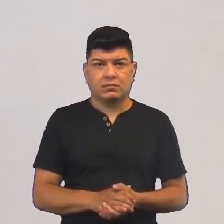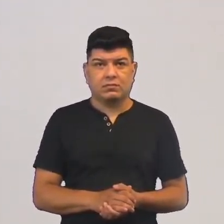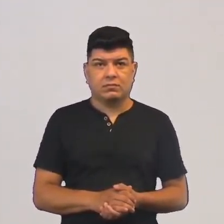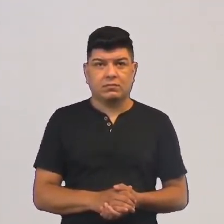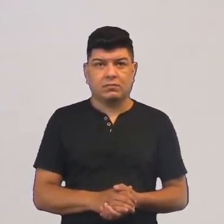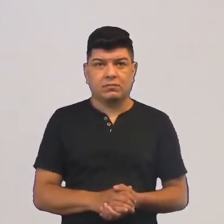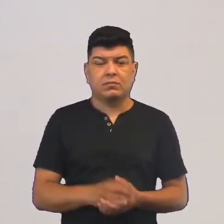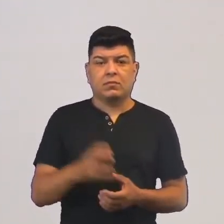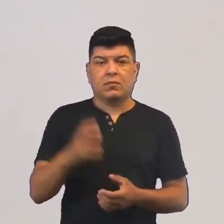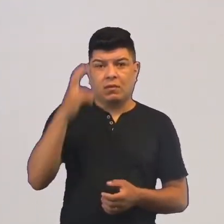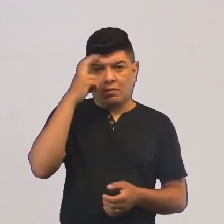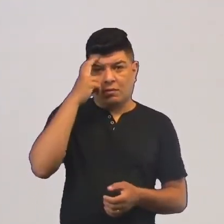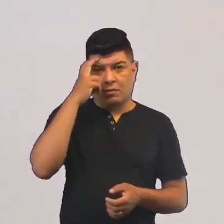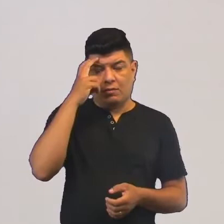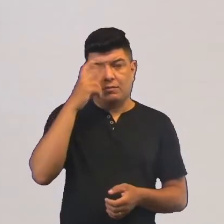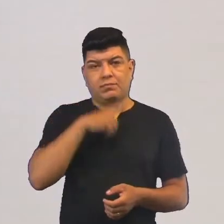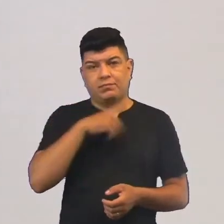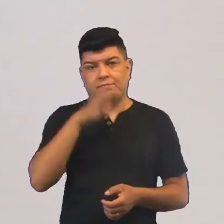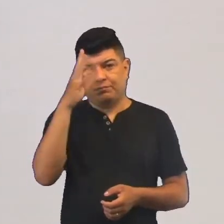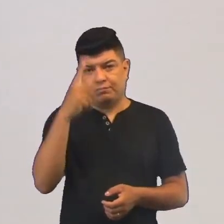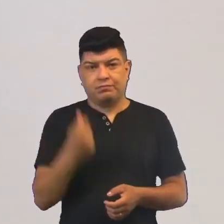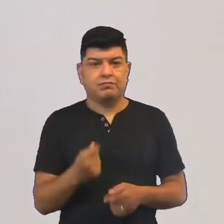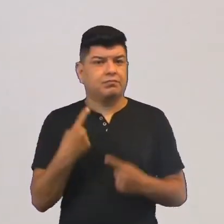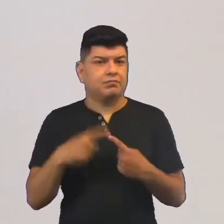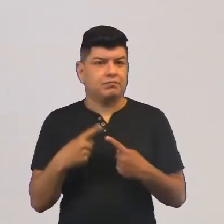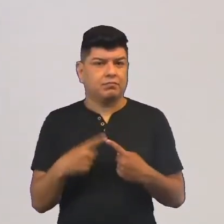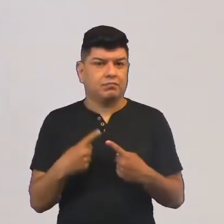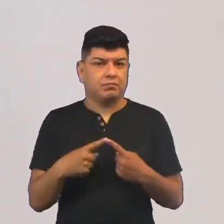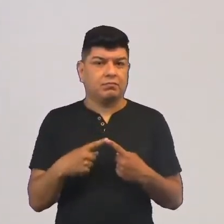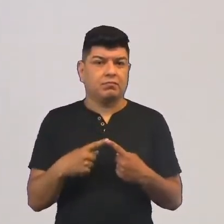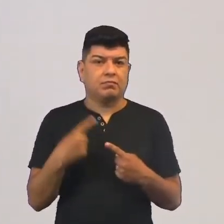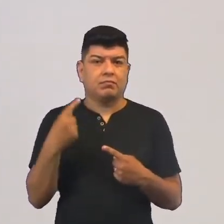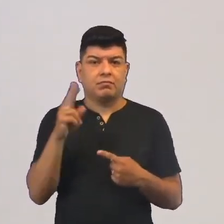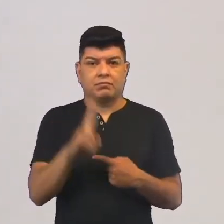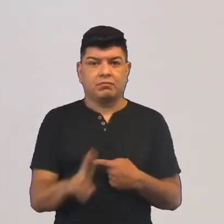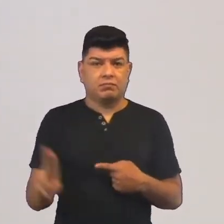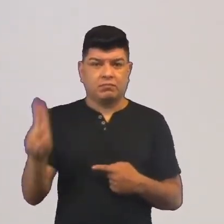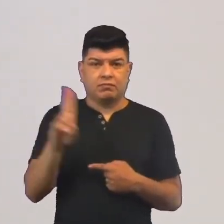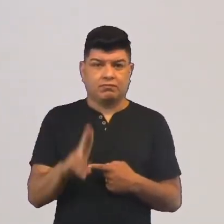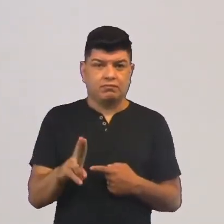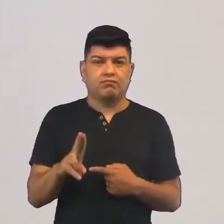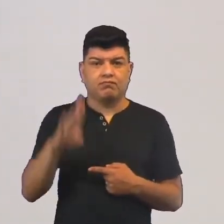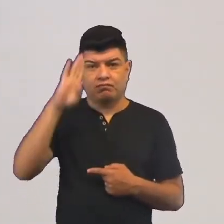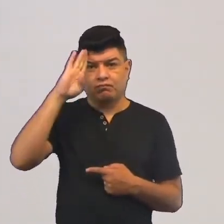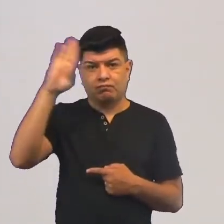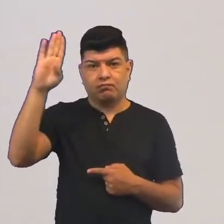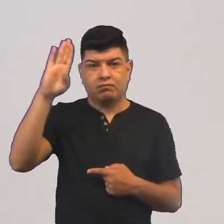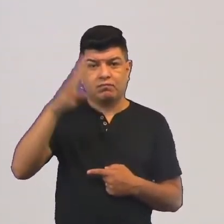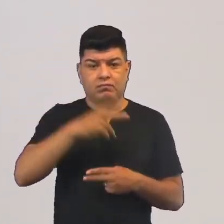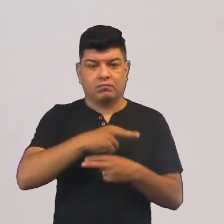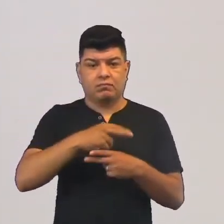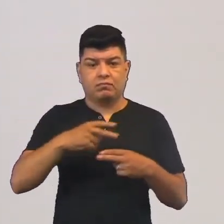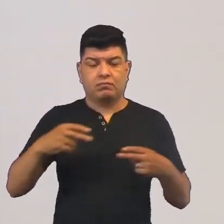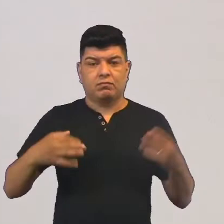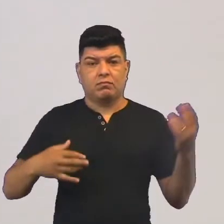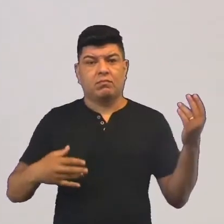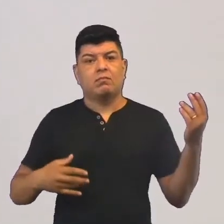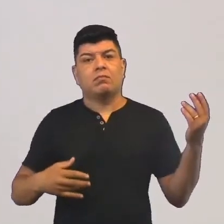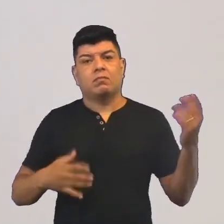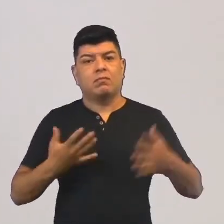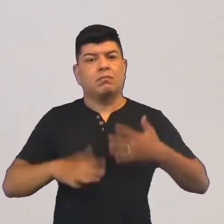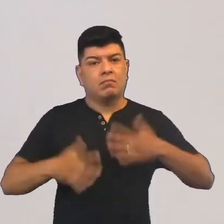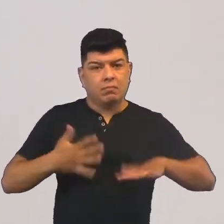fortaleza aí da cultura africana. Por quê? Porque se trabalha predominantemente os instrumentos